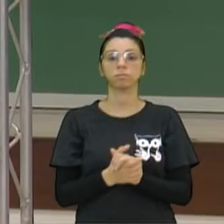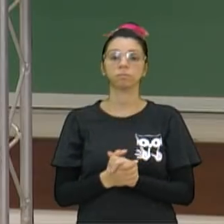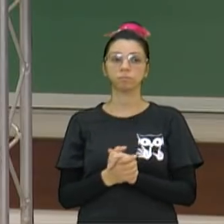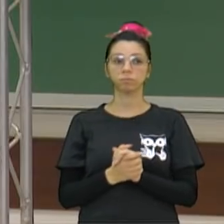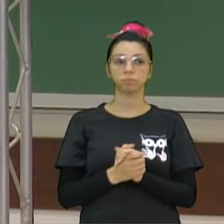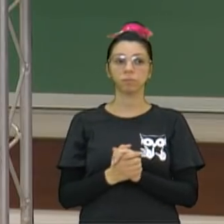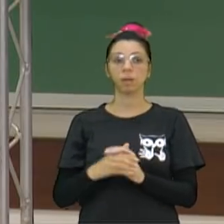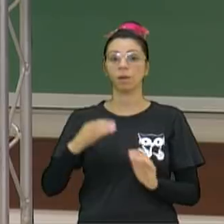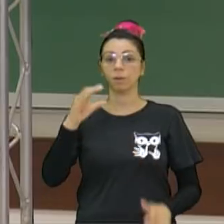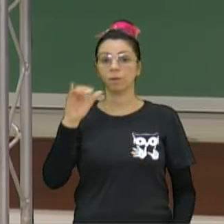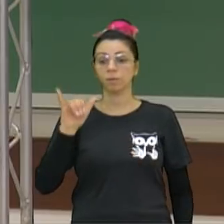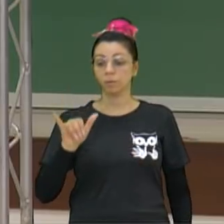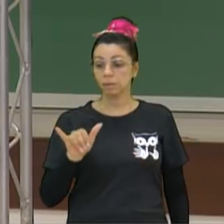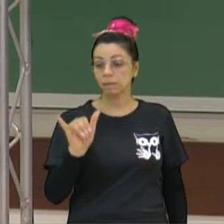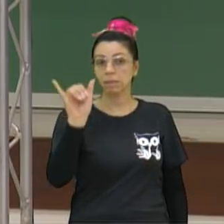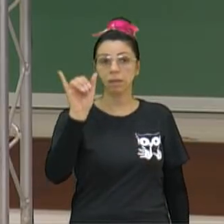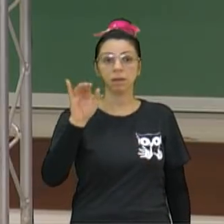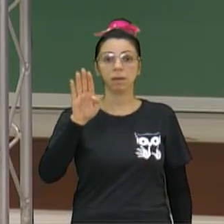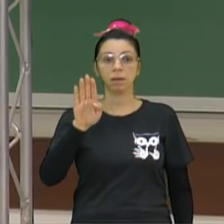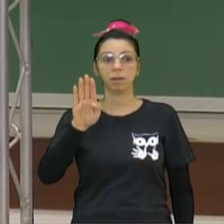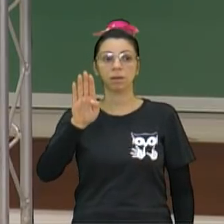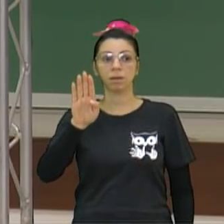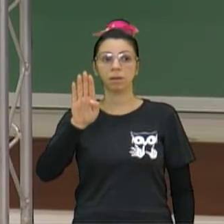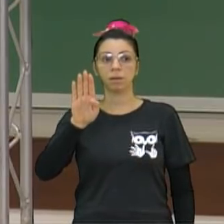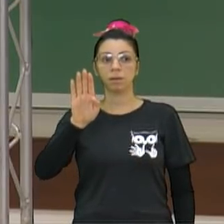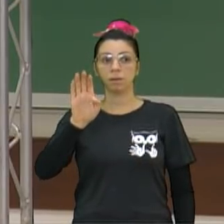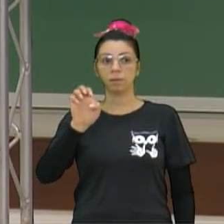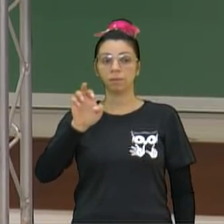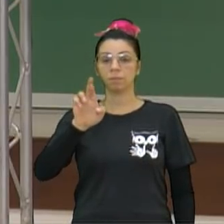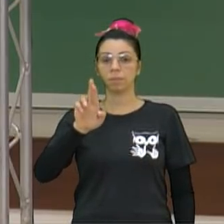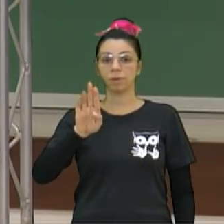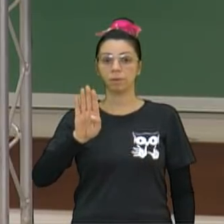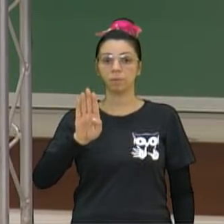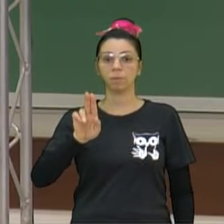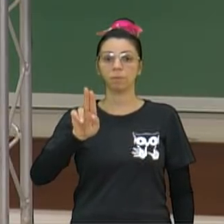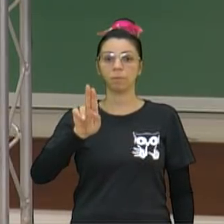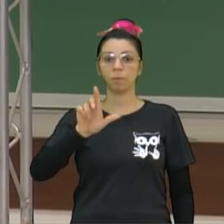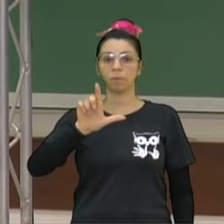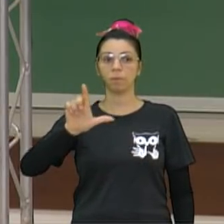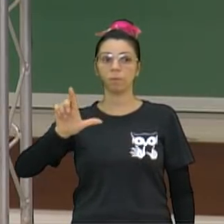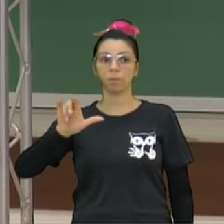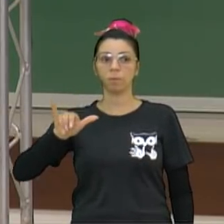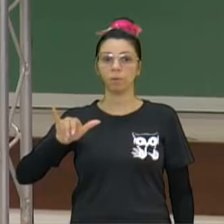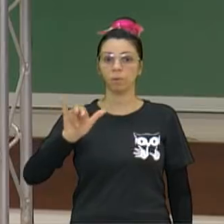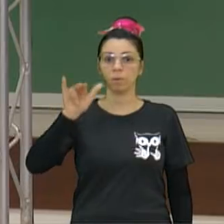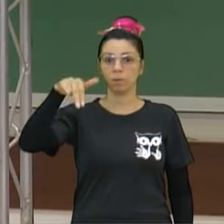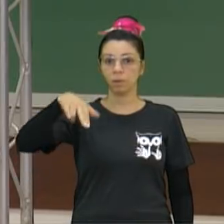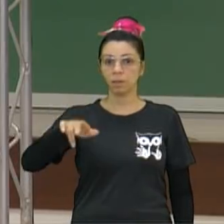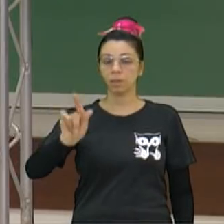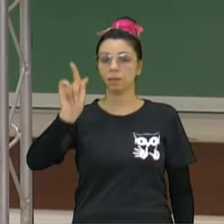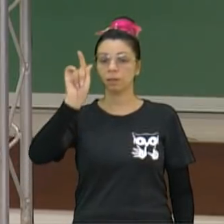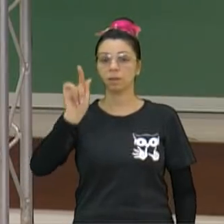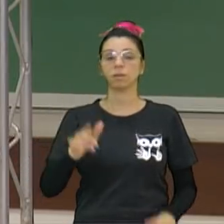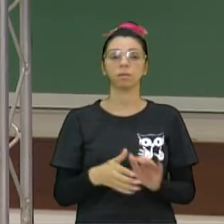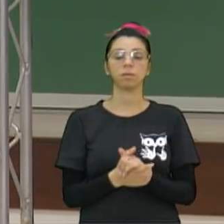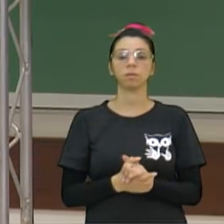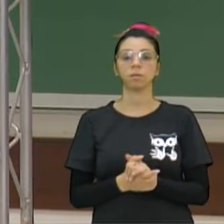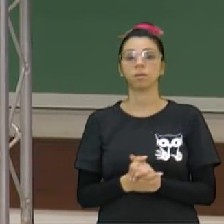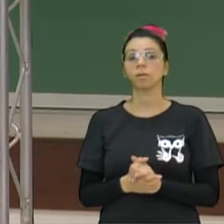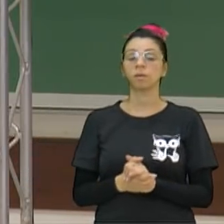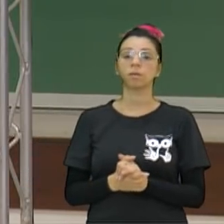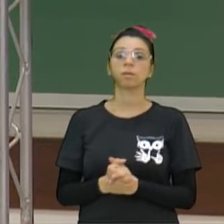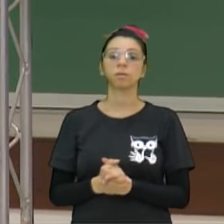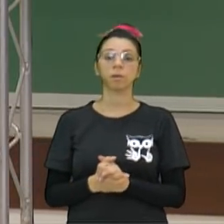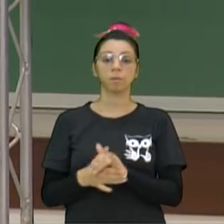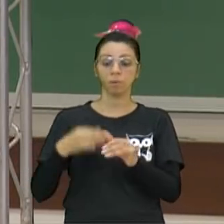se manifesta aí nos cyberespaços, Então a gente tem hoje um momento de cybercultura, que são os espaços virtuais,